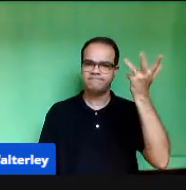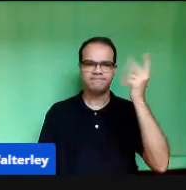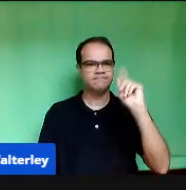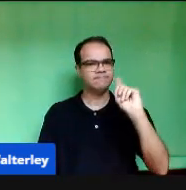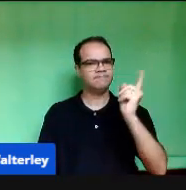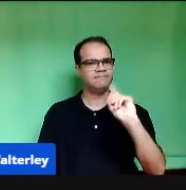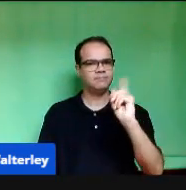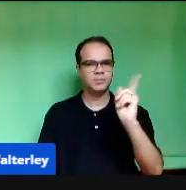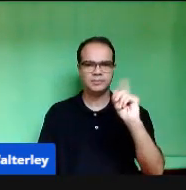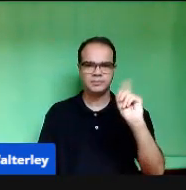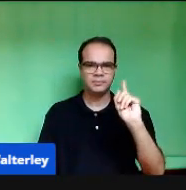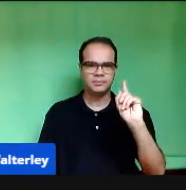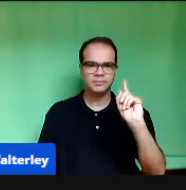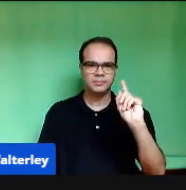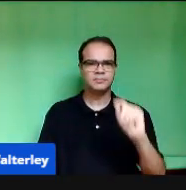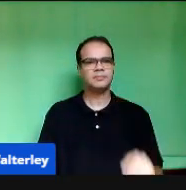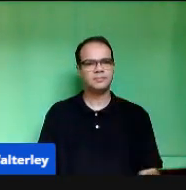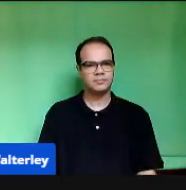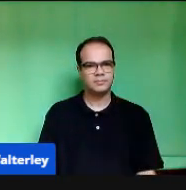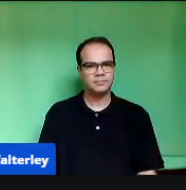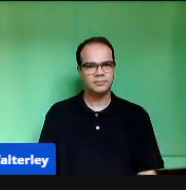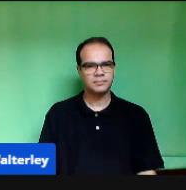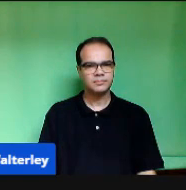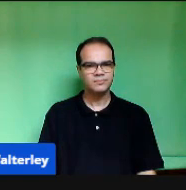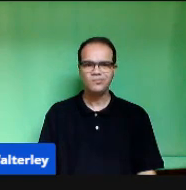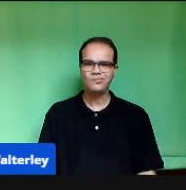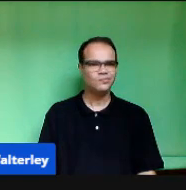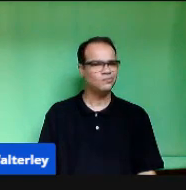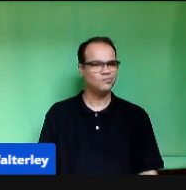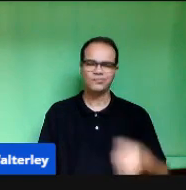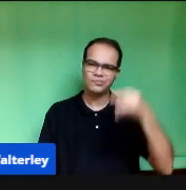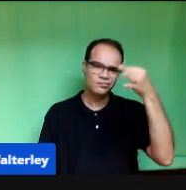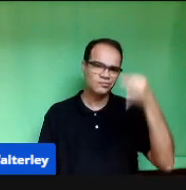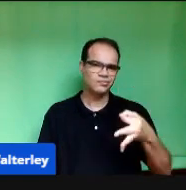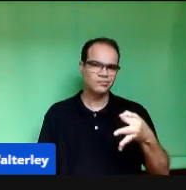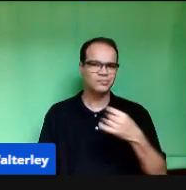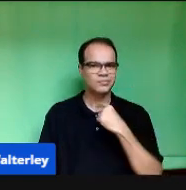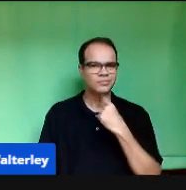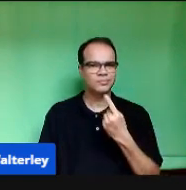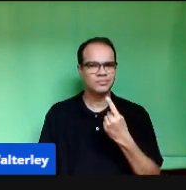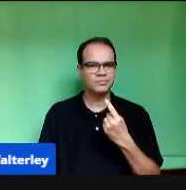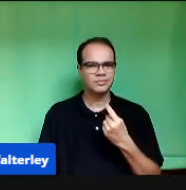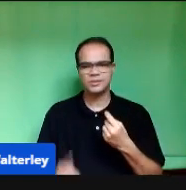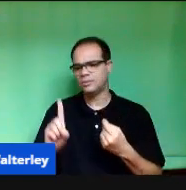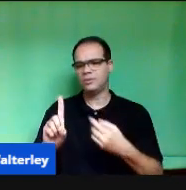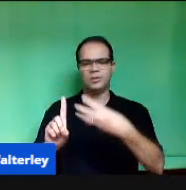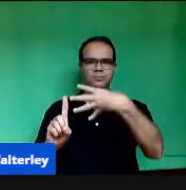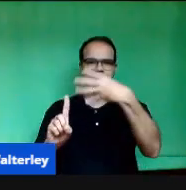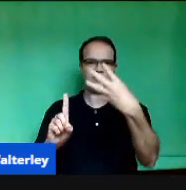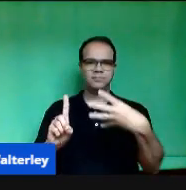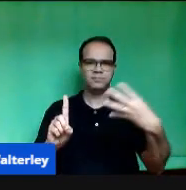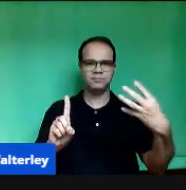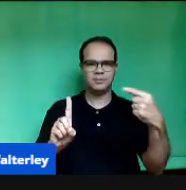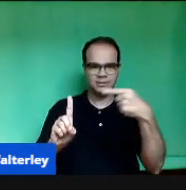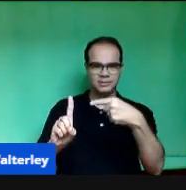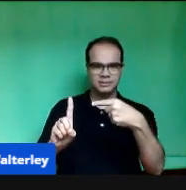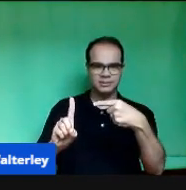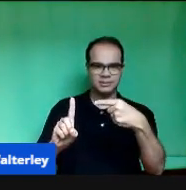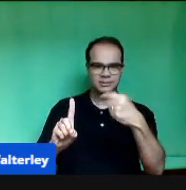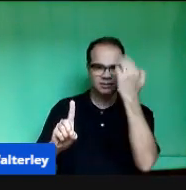do qual a gente vivencia. Não daria certo, né? Quem é LGBT que está me assistindo não conseguiria